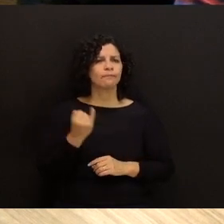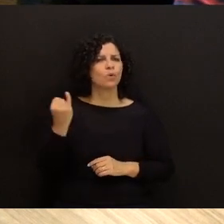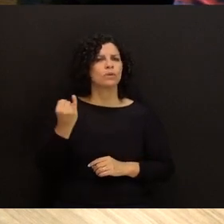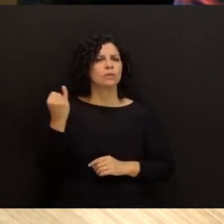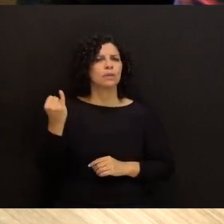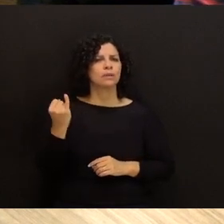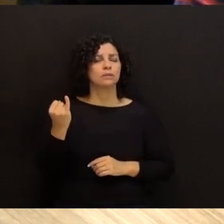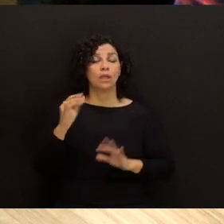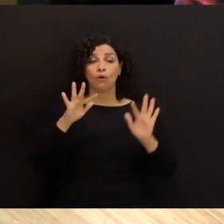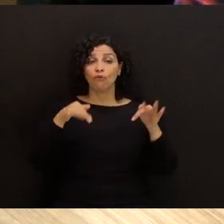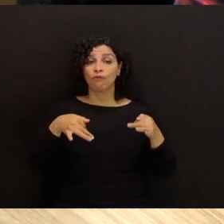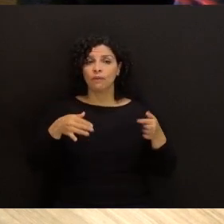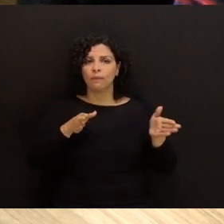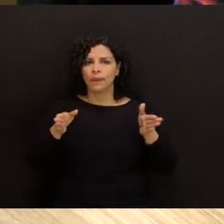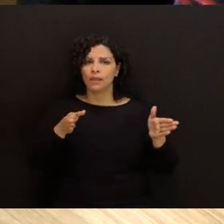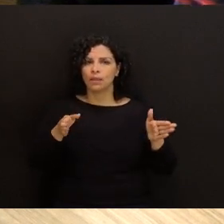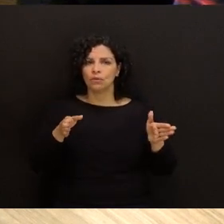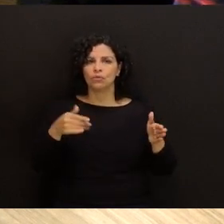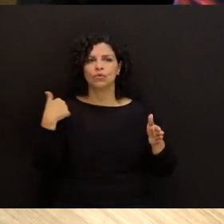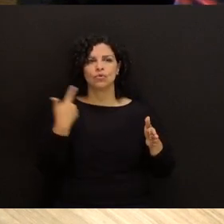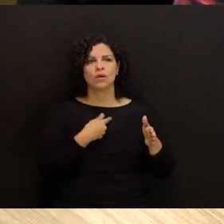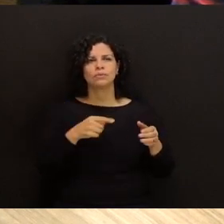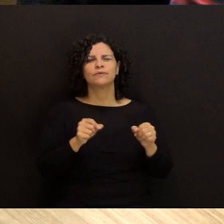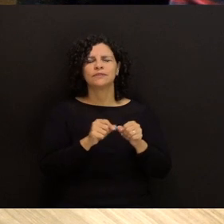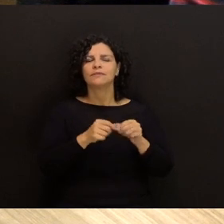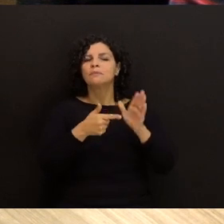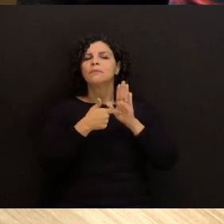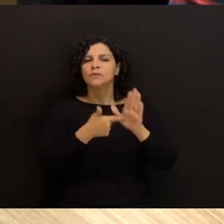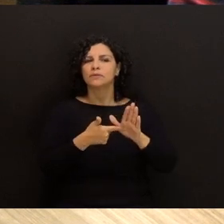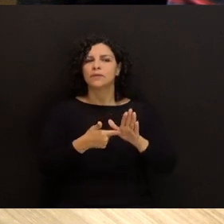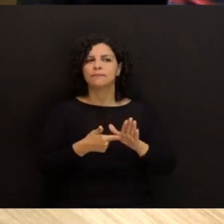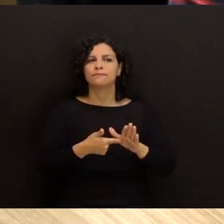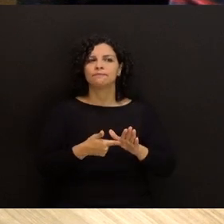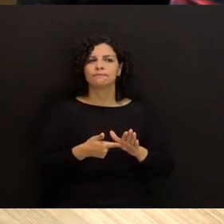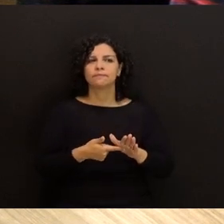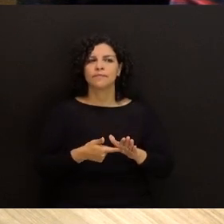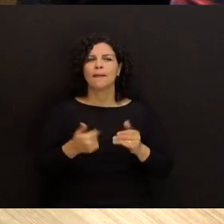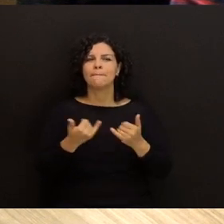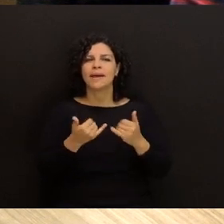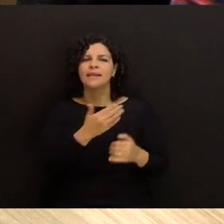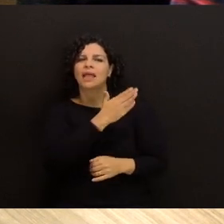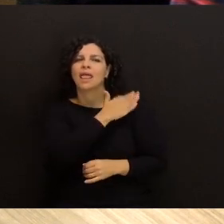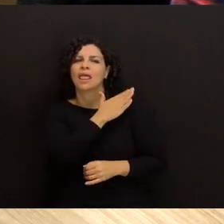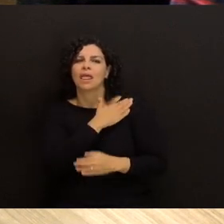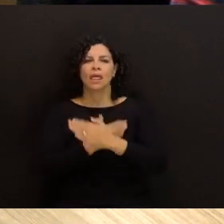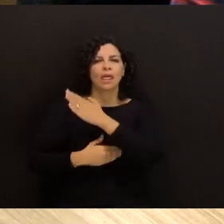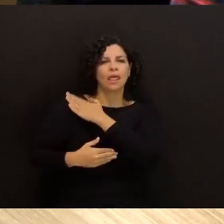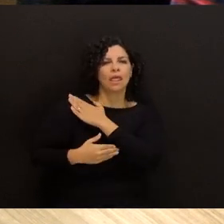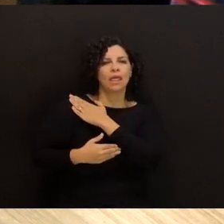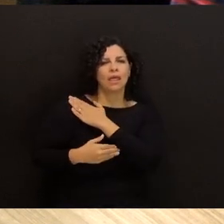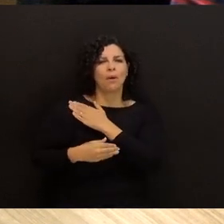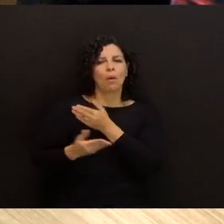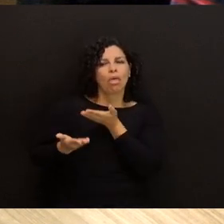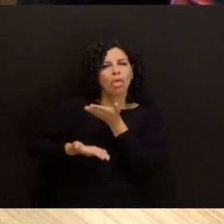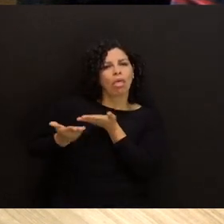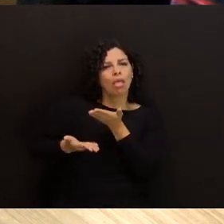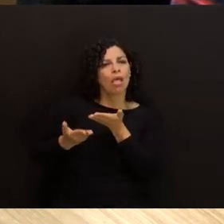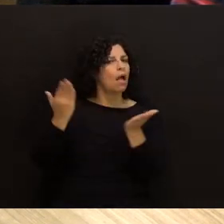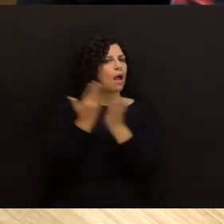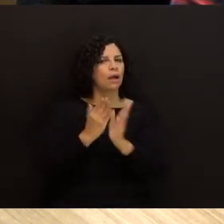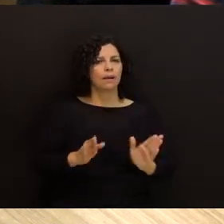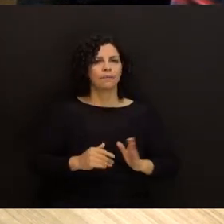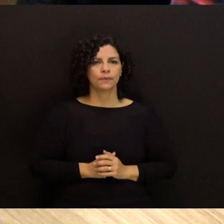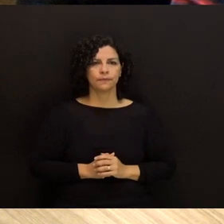ao final dessa gestão vai se consumar que chegou o tapinha nas costas e o favorecimento pessoal